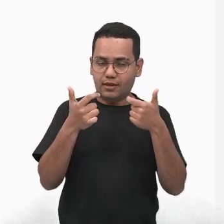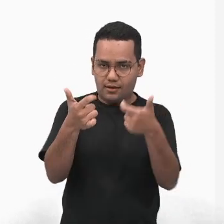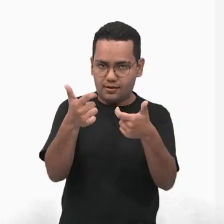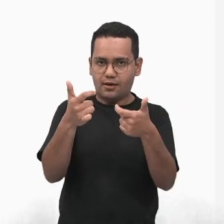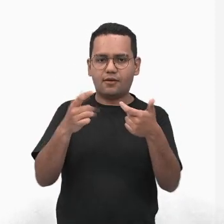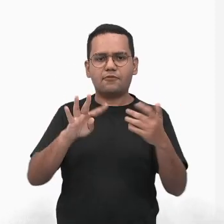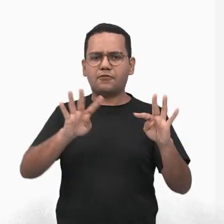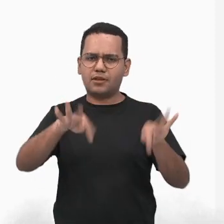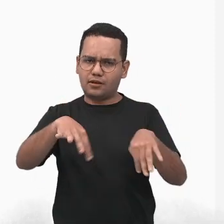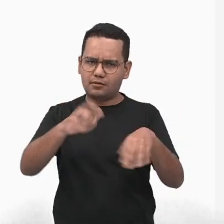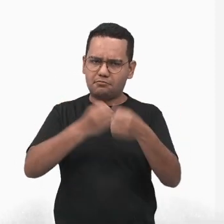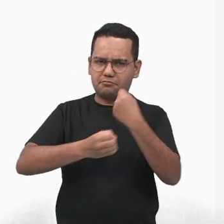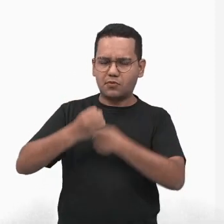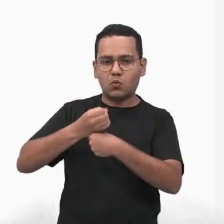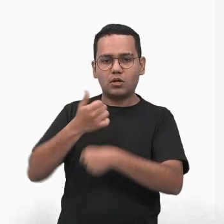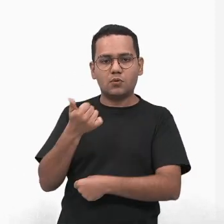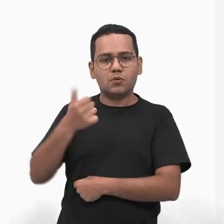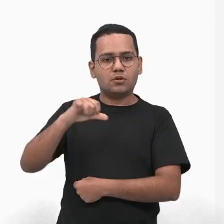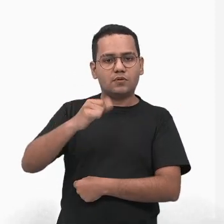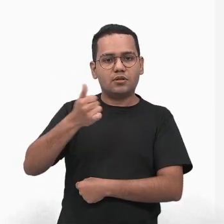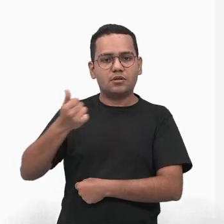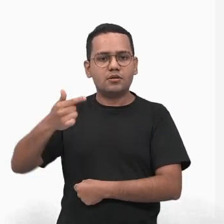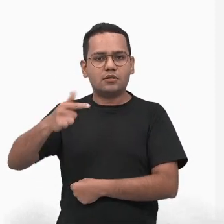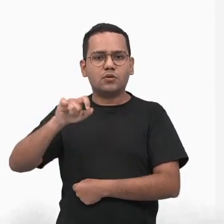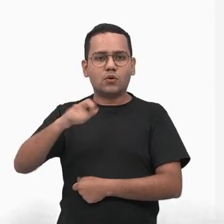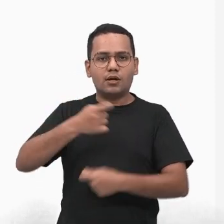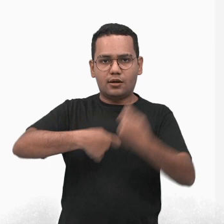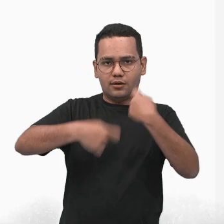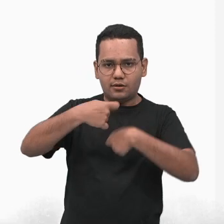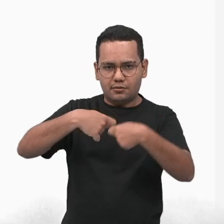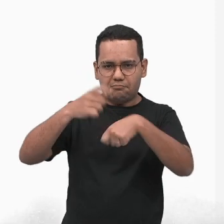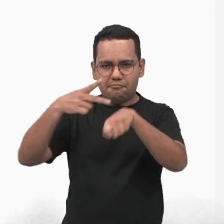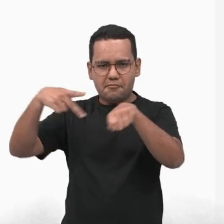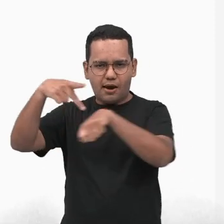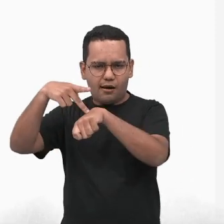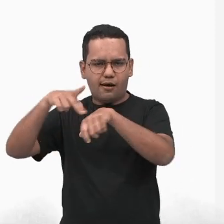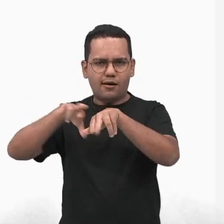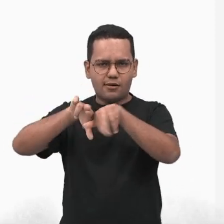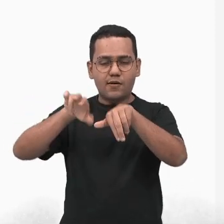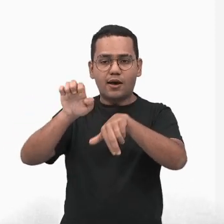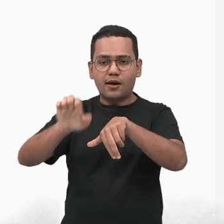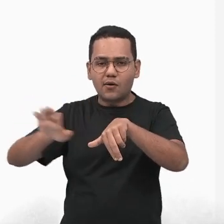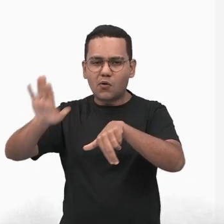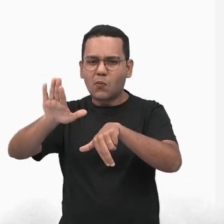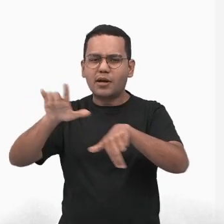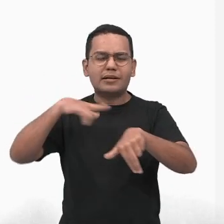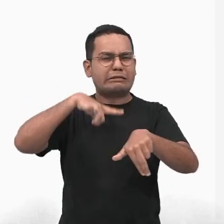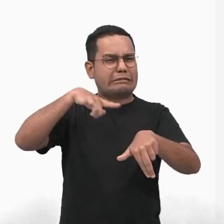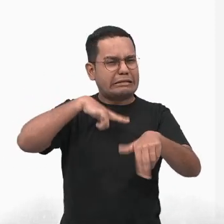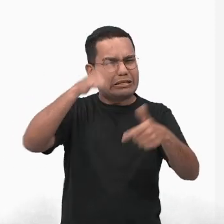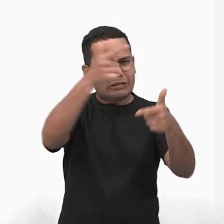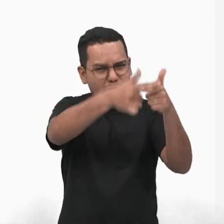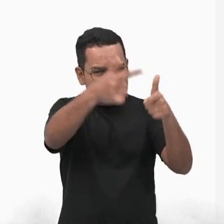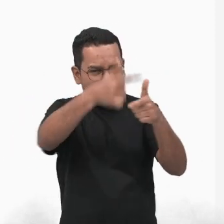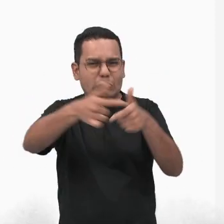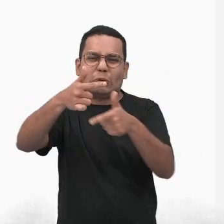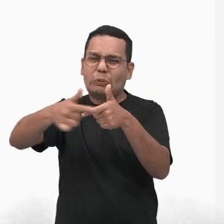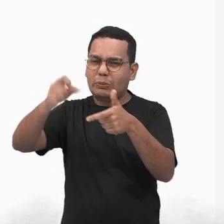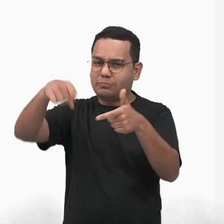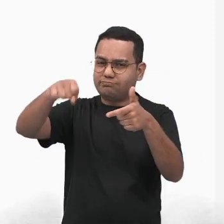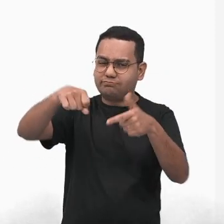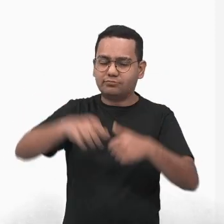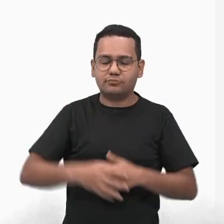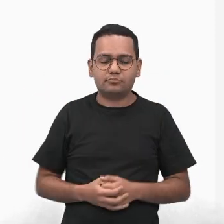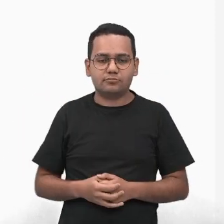Em 1917, as economias das nações europeias estavam seriamente abaladas. Vocês estão vendo que o conflito militar